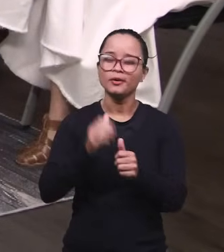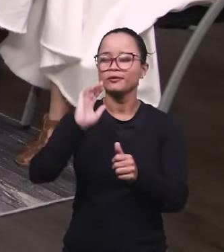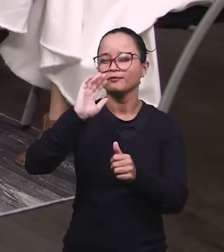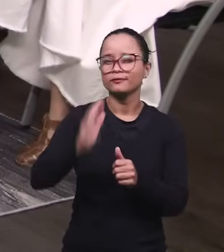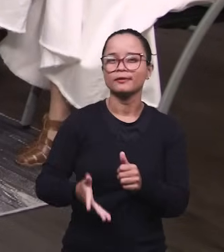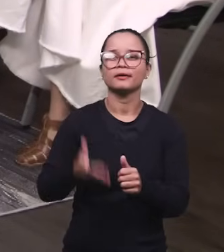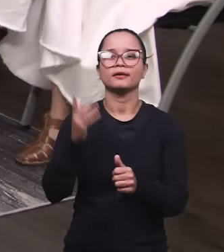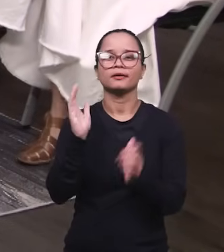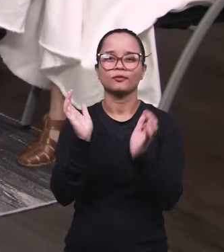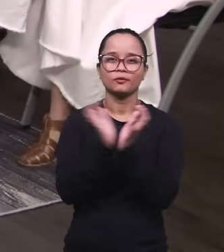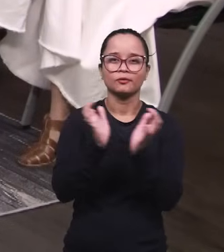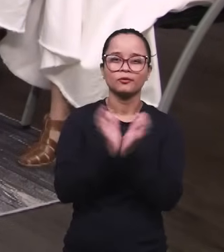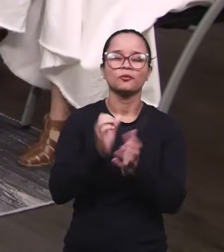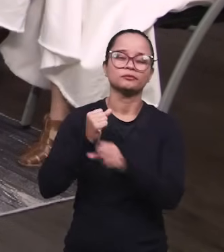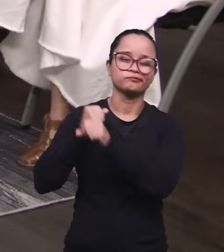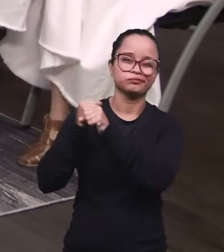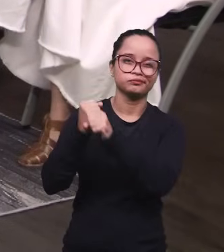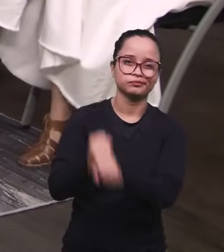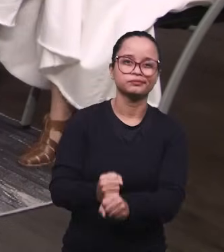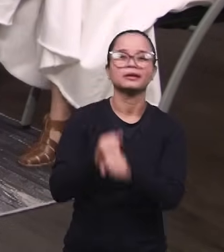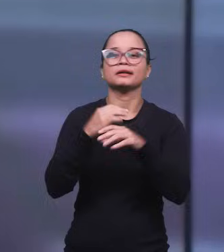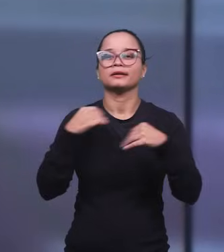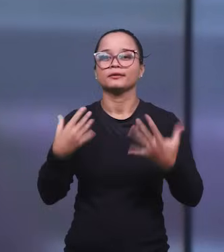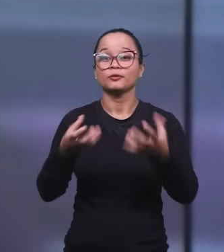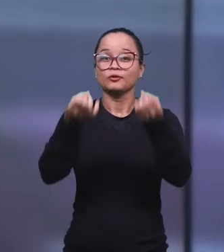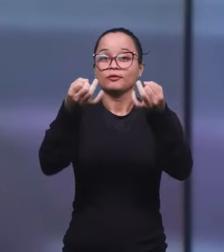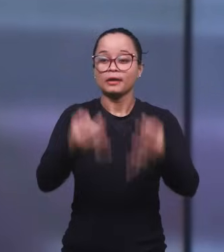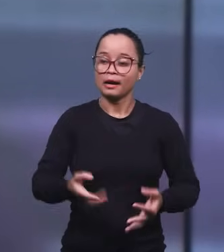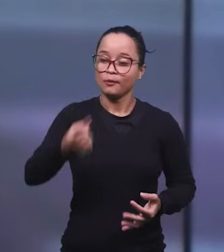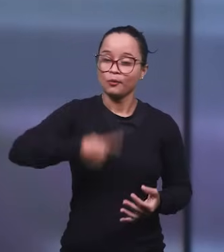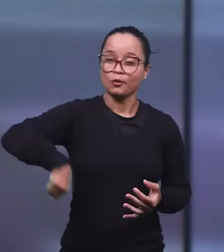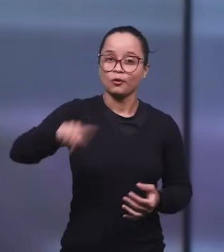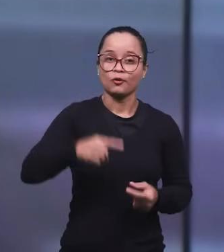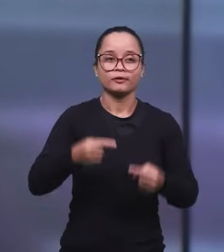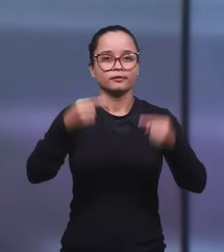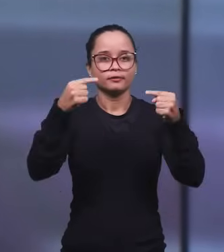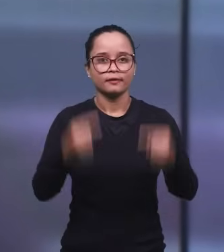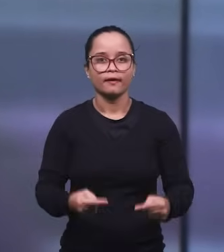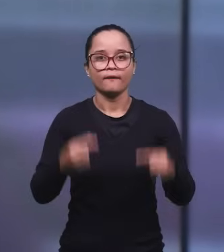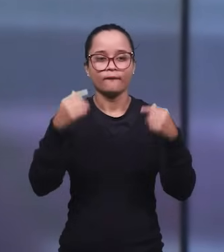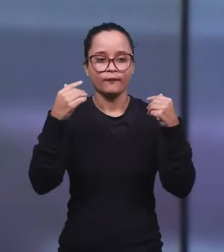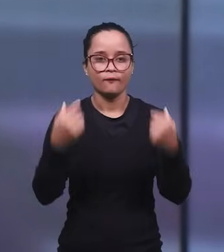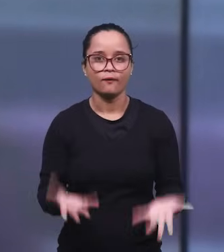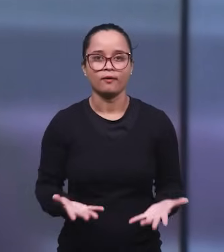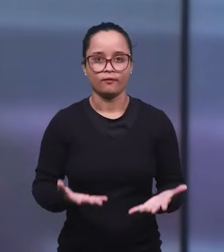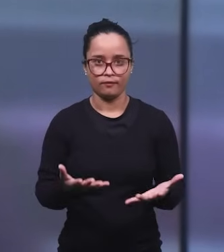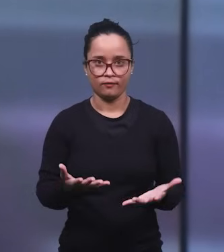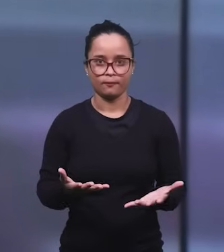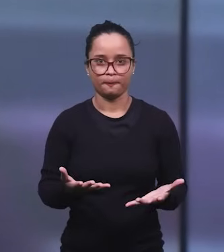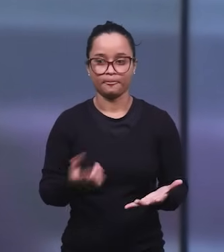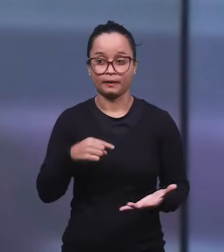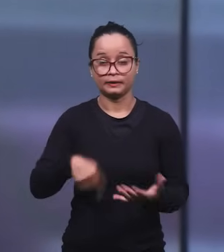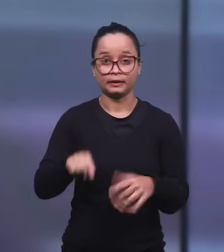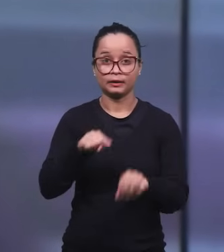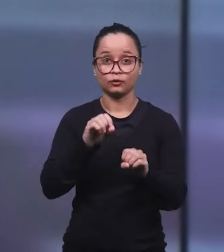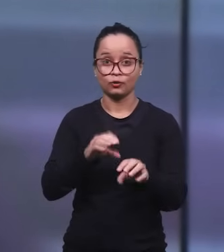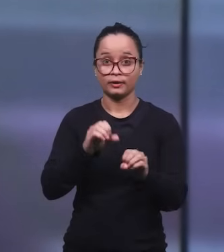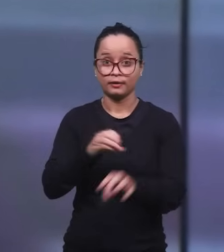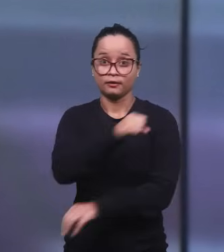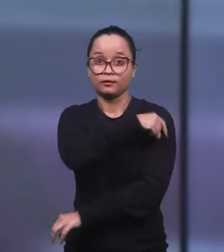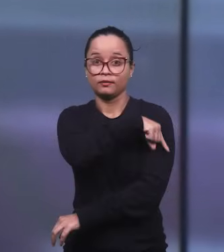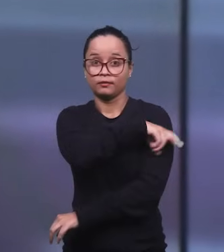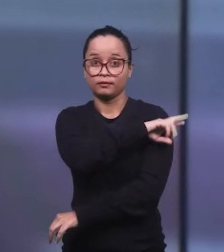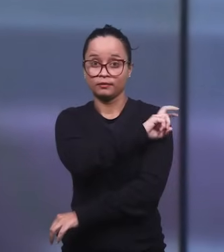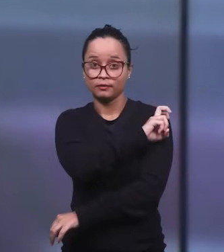numa trajetória escolar, para você contar um pouquinho para nós quais são os desafios do ensino fundamental 1 nos